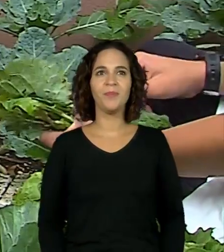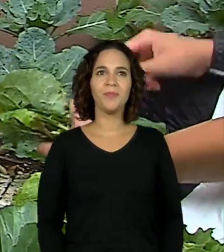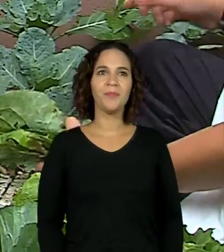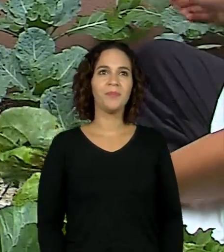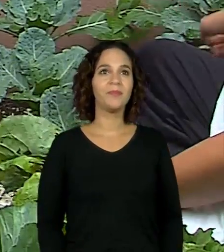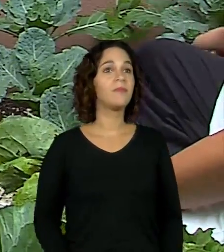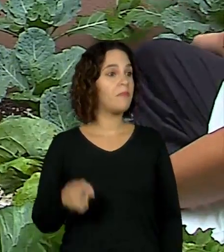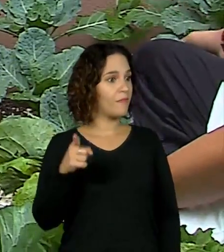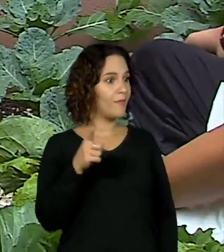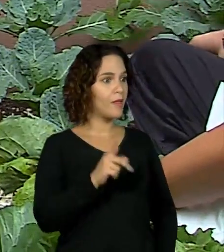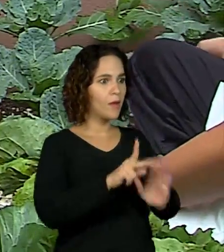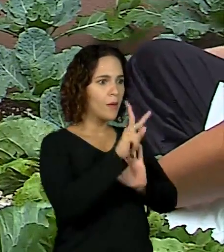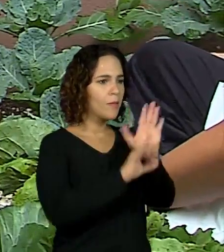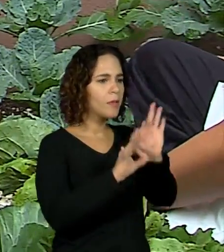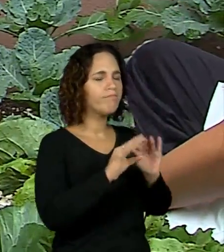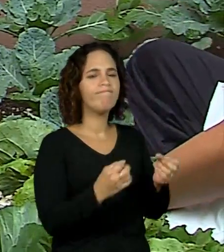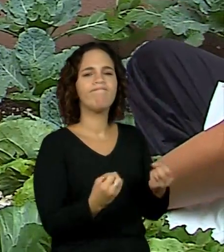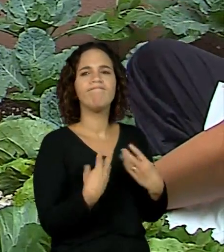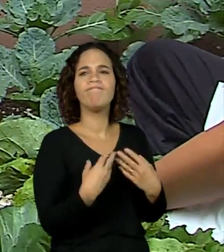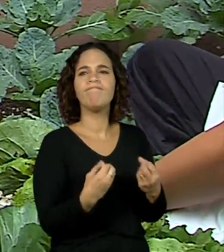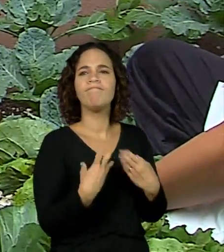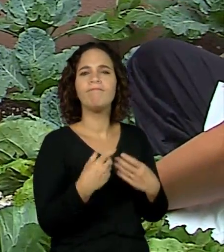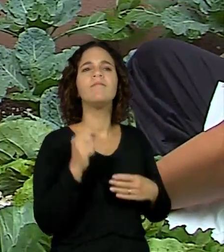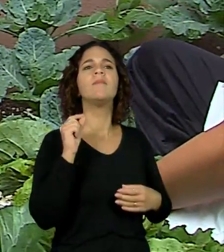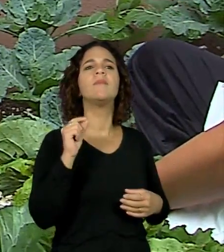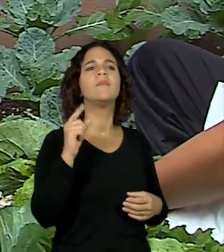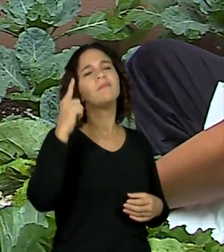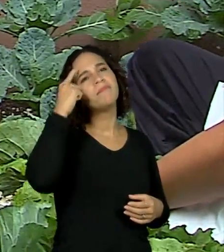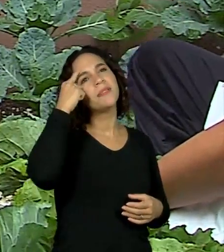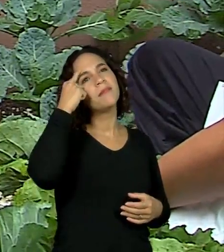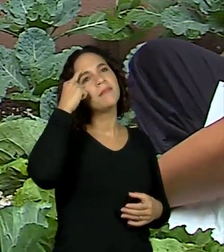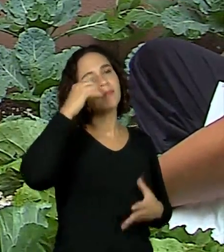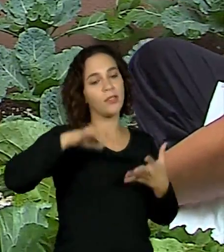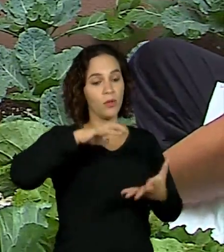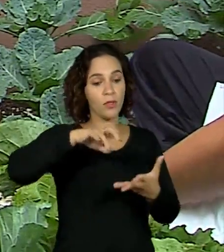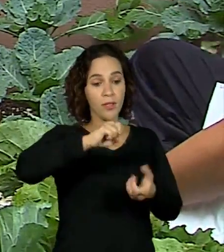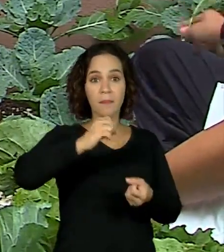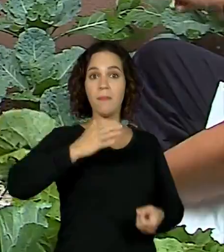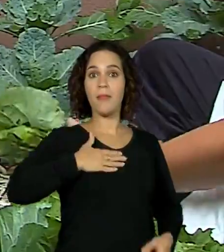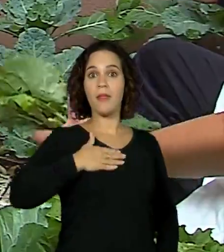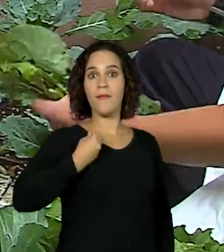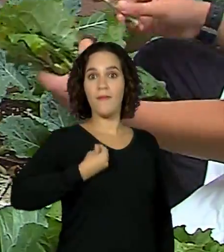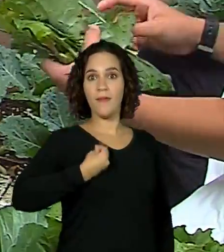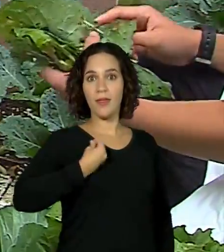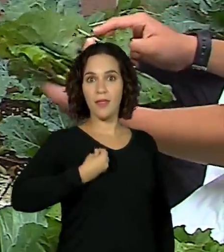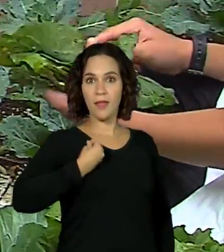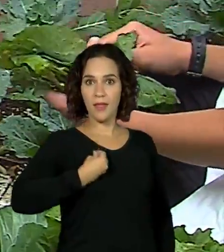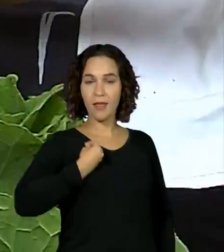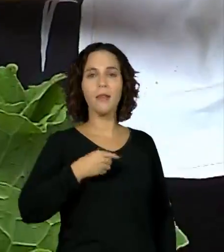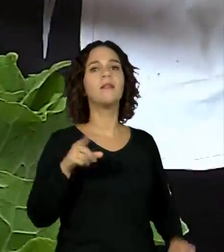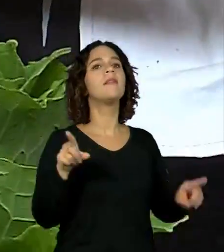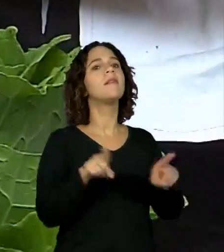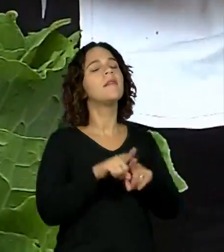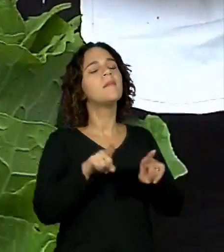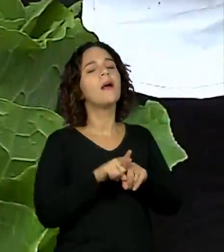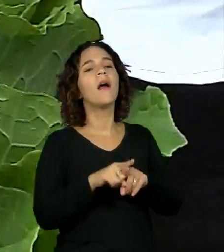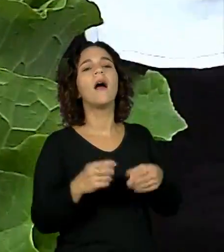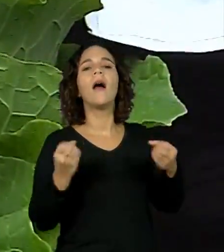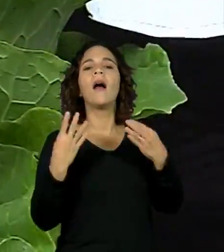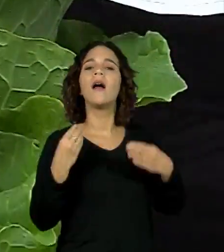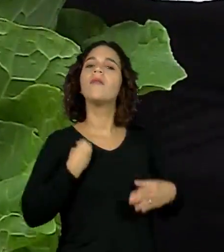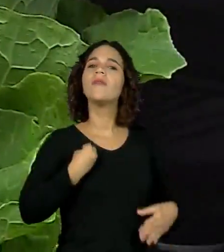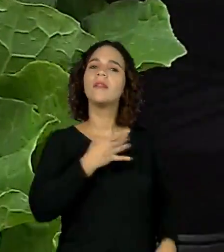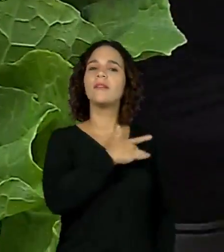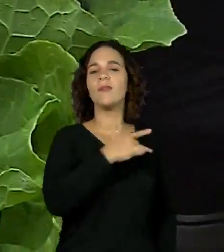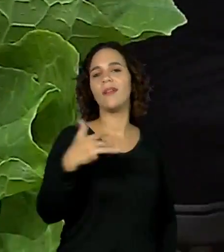Esse projeto me ensina bastante a ter mais sustentabilidade na minha vida e também ensina a gente a ter uma vida mais